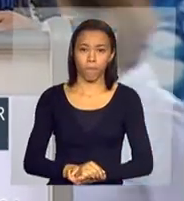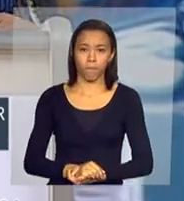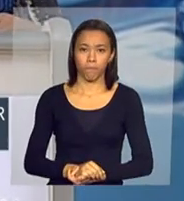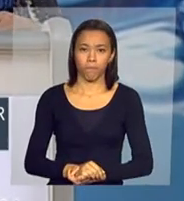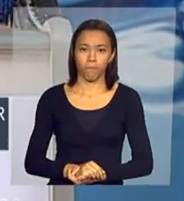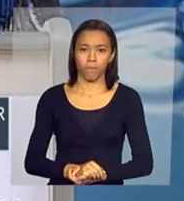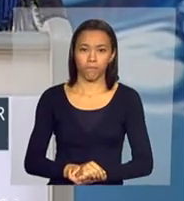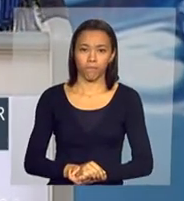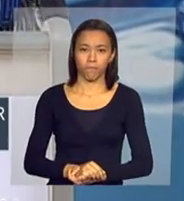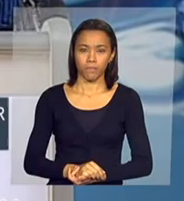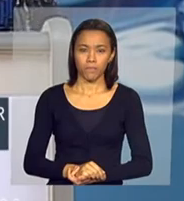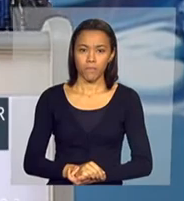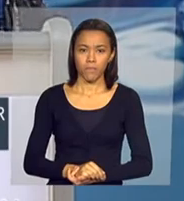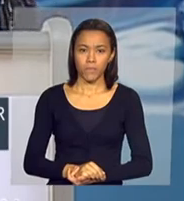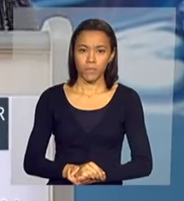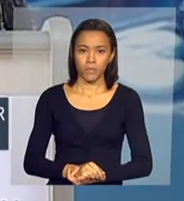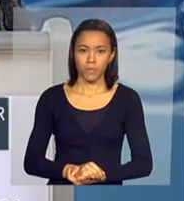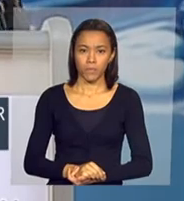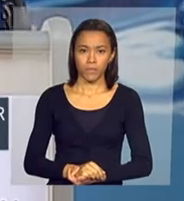além de uma questão